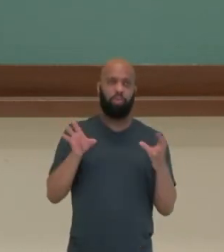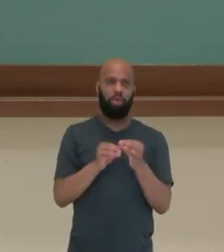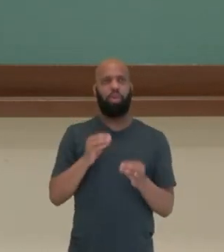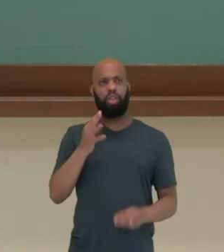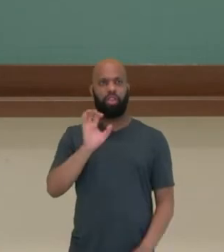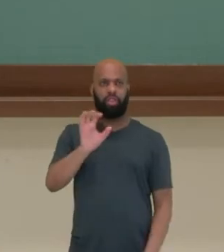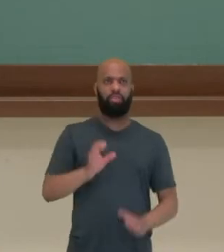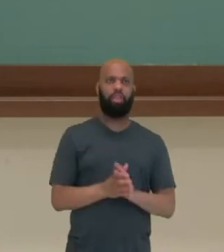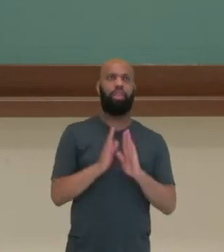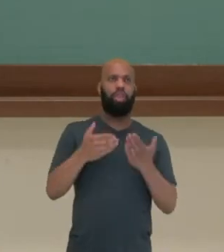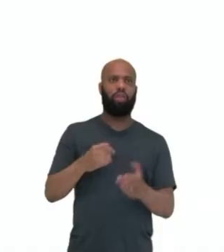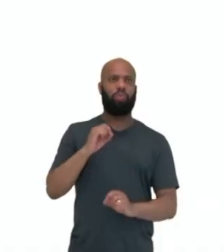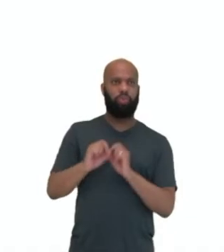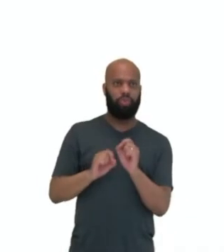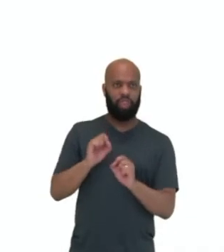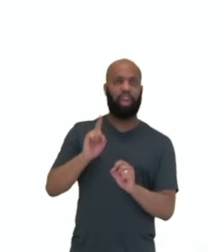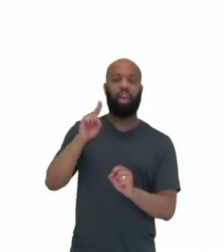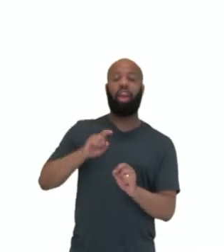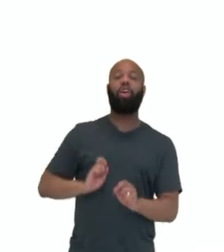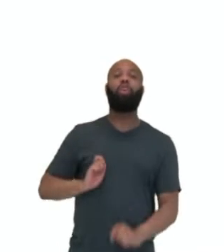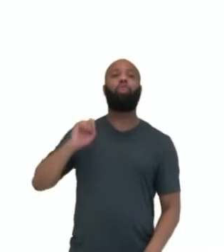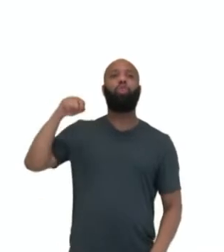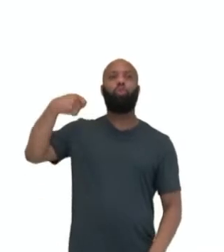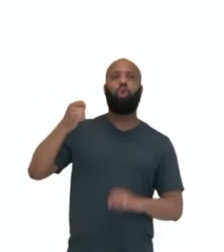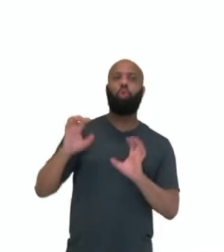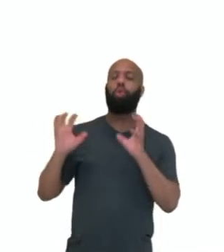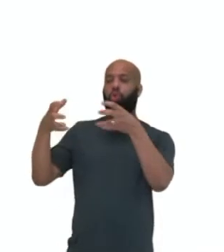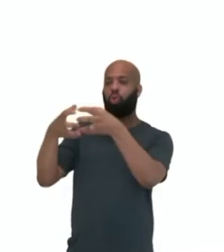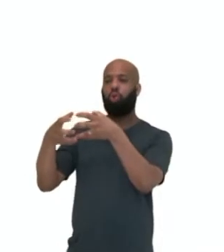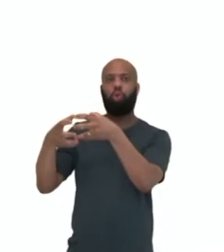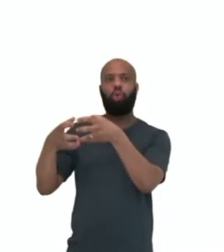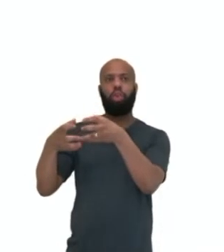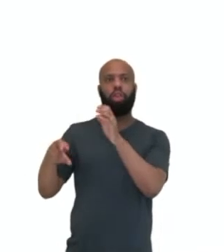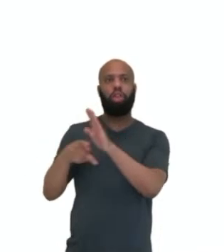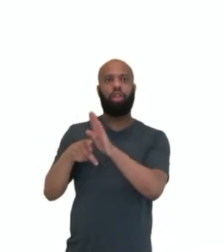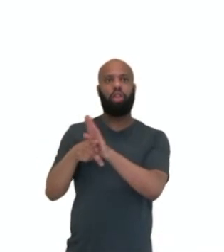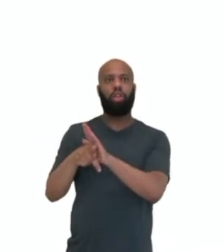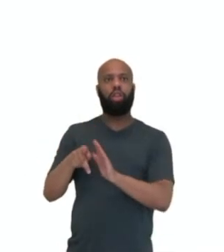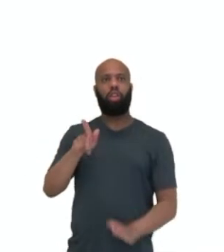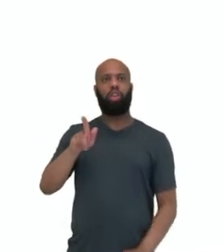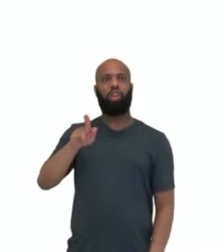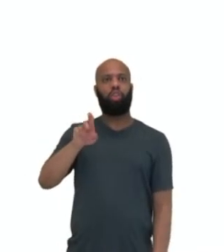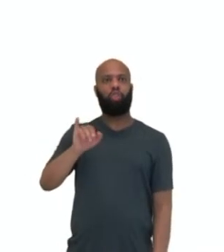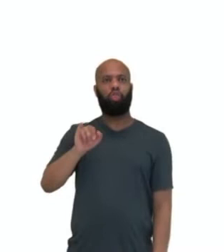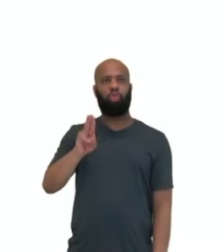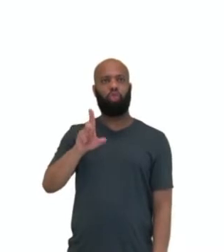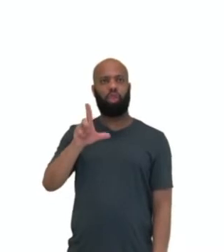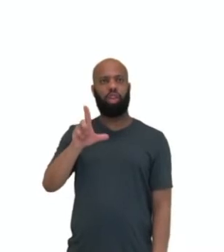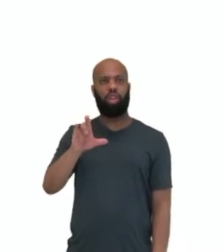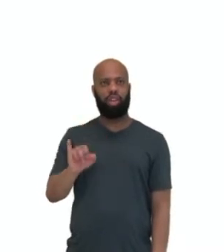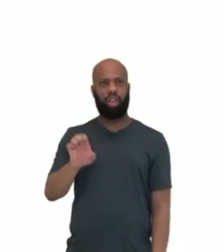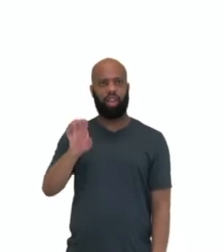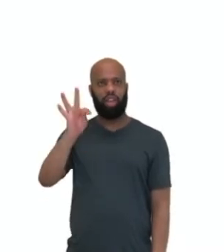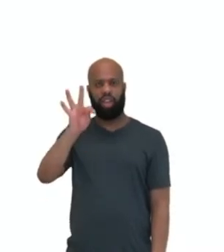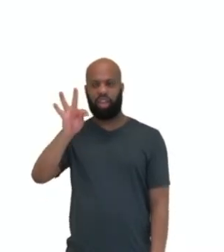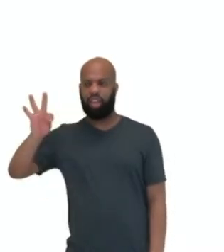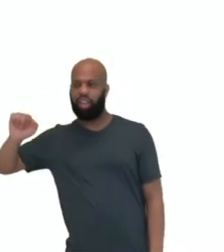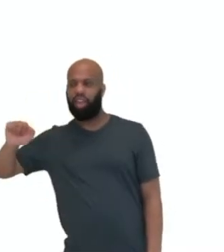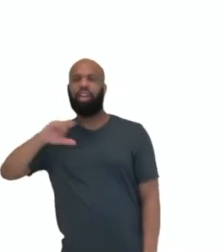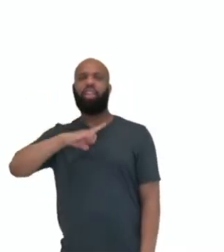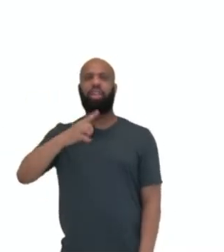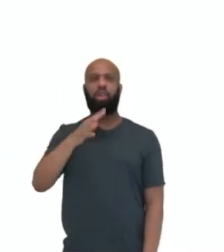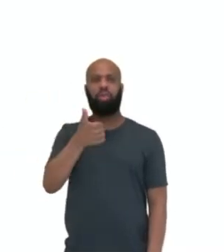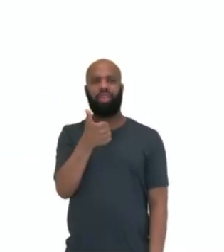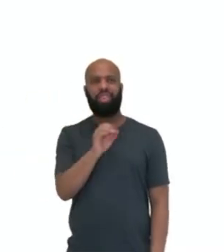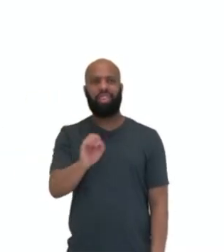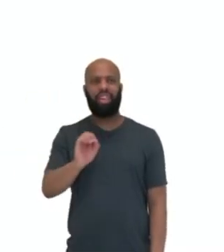assim, ó. Diz respeito ao clube de Julieta, que recebe aproximadamente